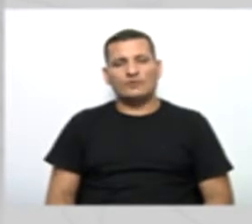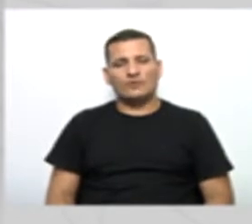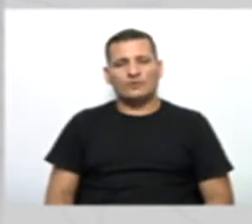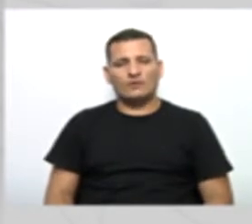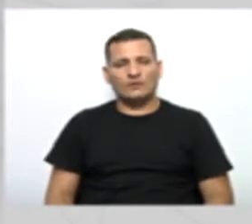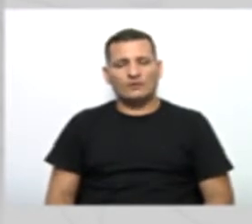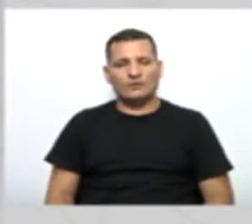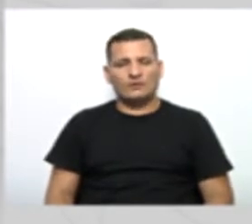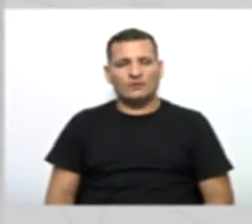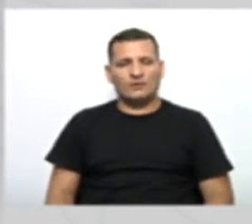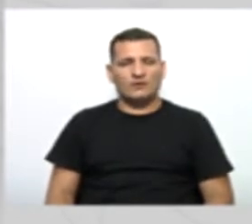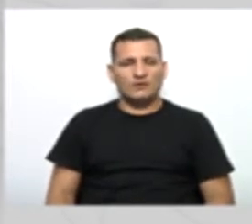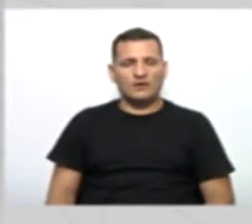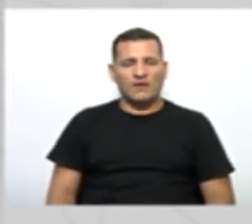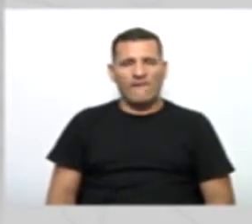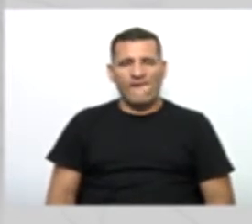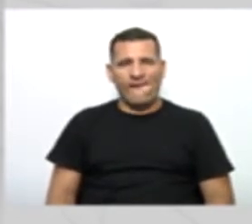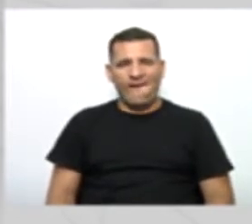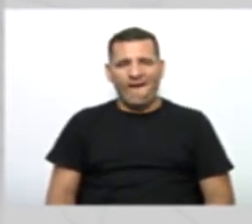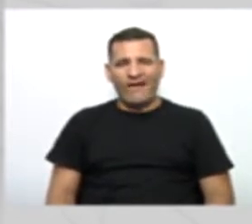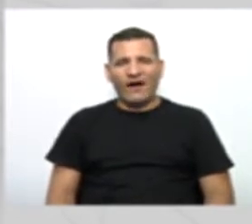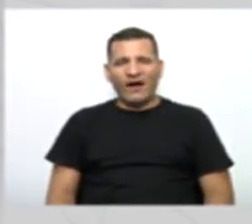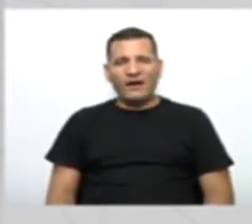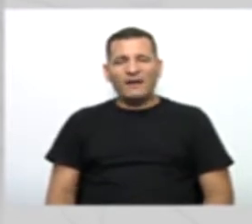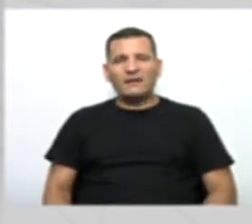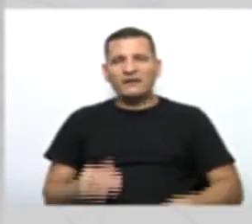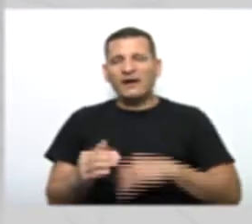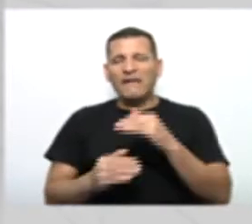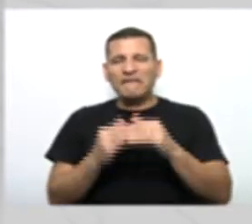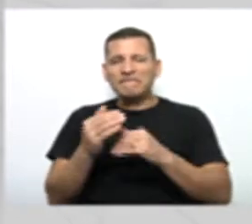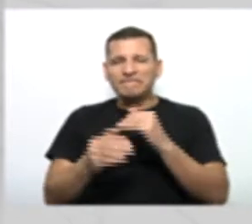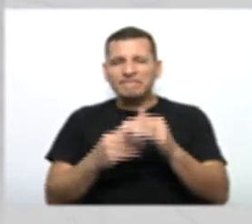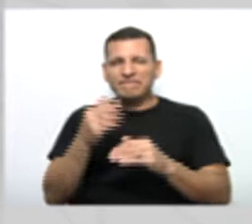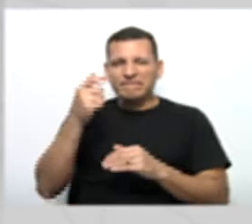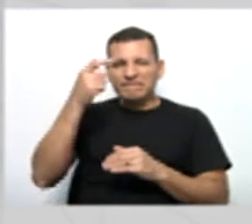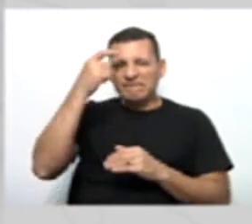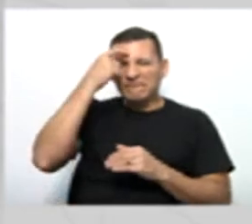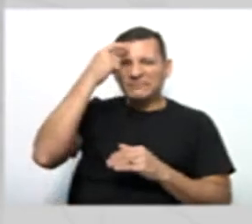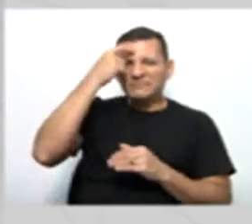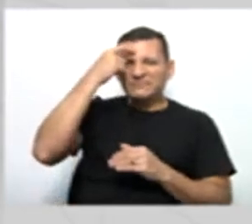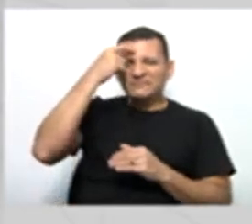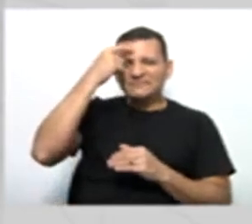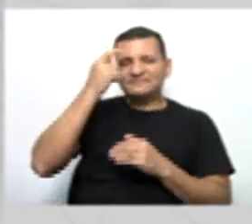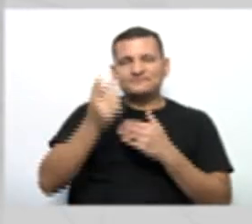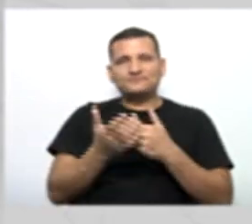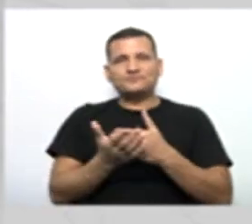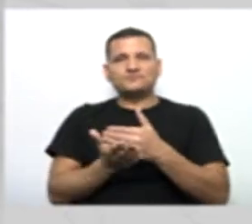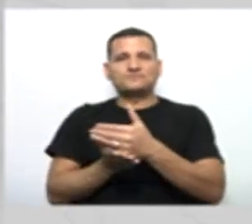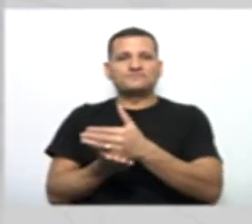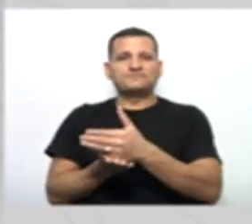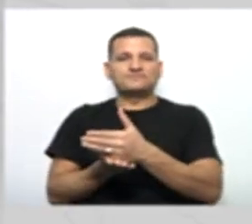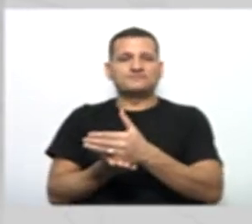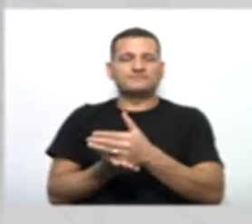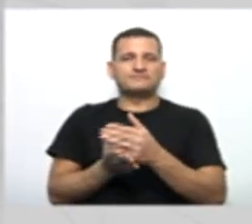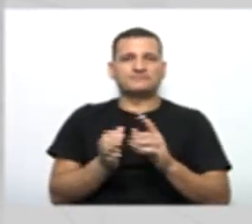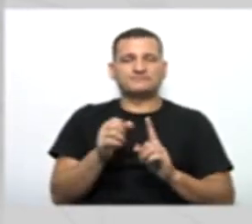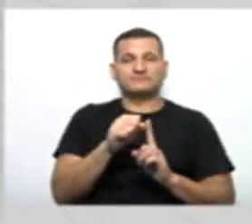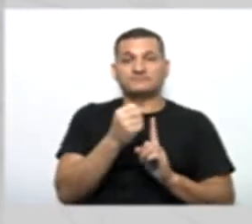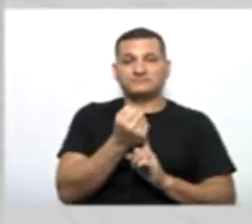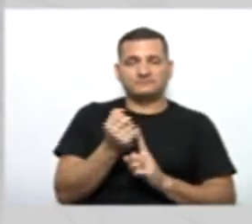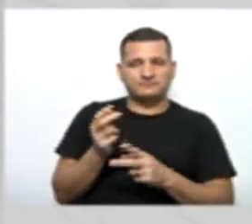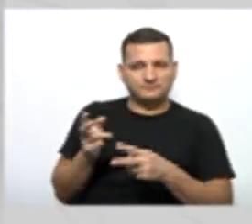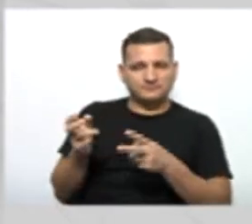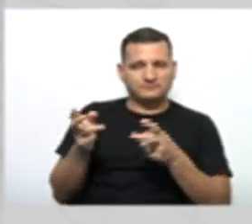Bom, a evolução da consciência ambiental ela começou quando a sociedade começou a